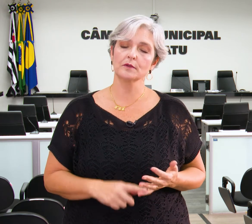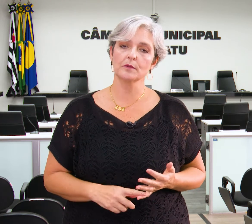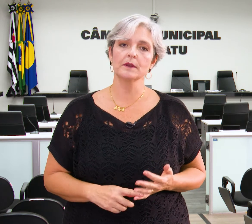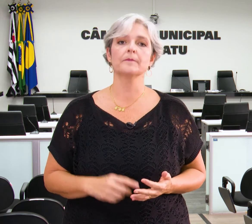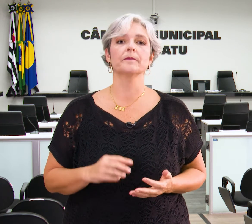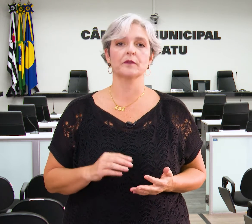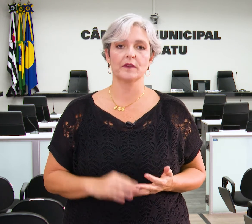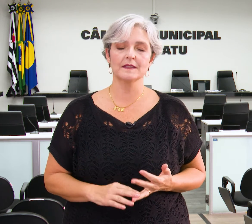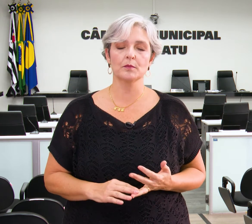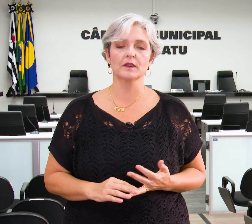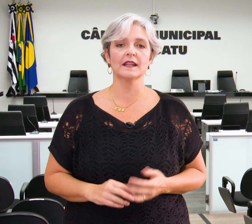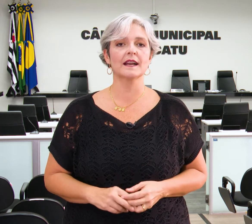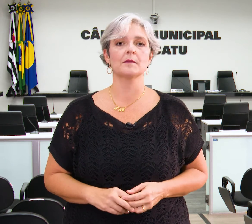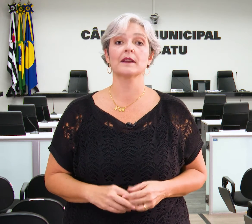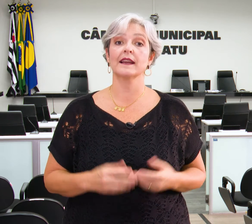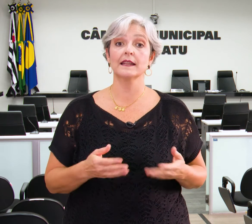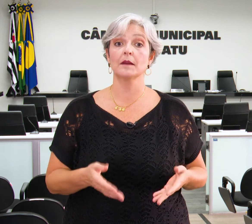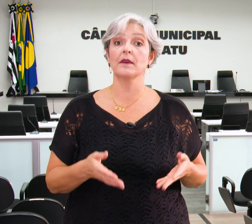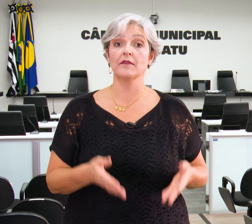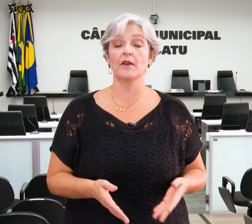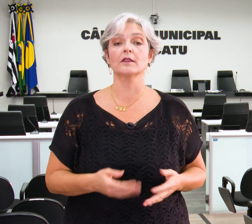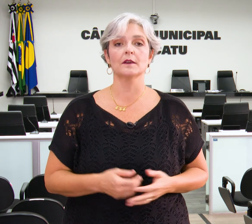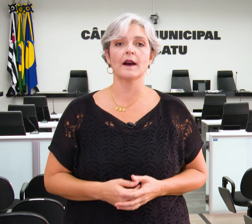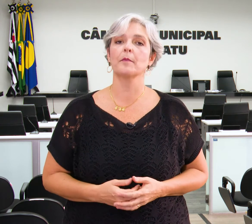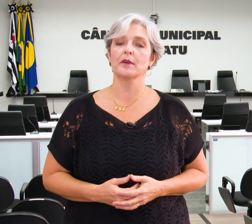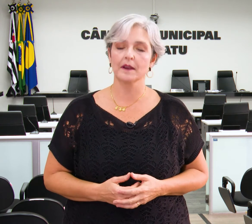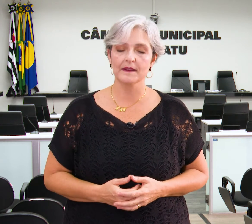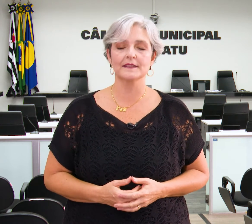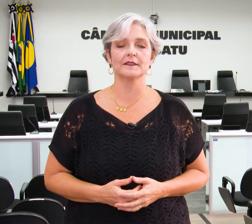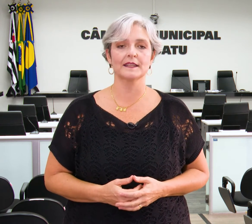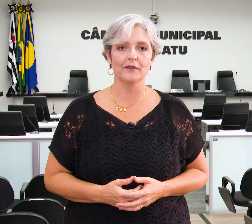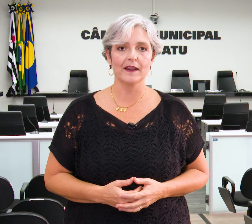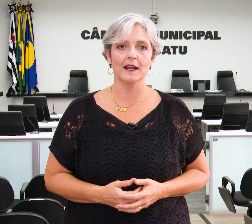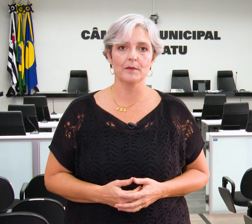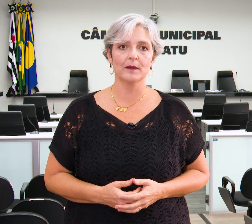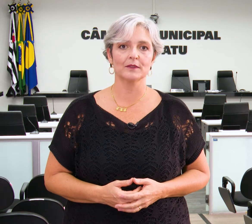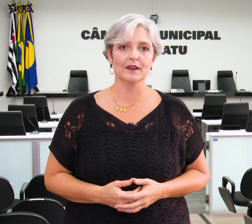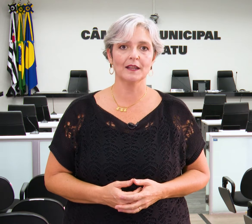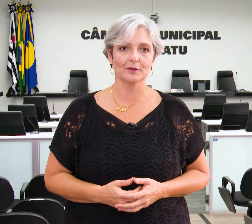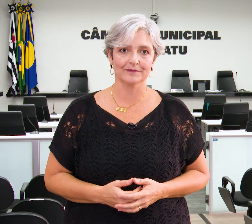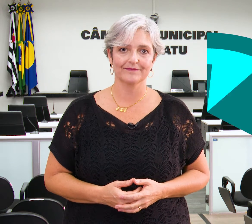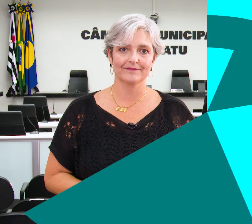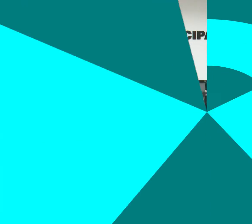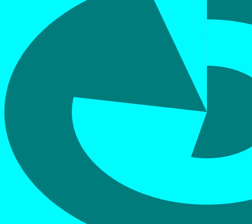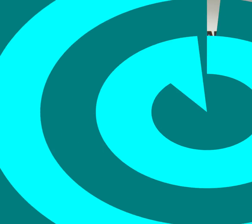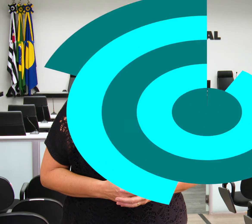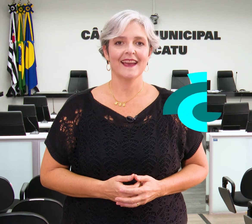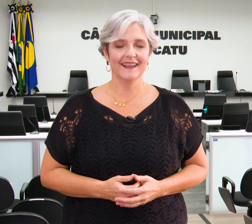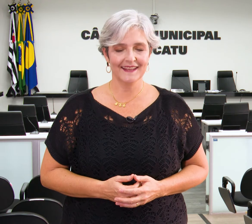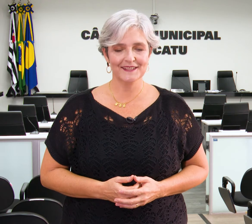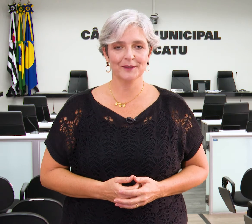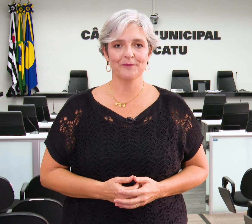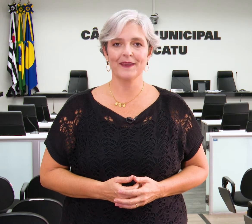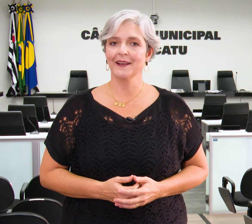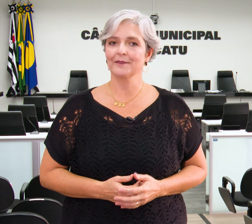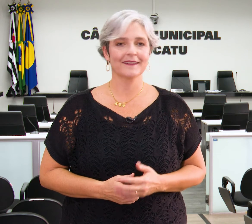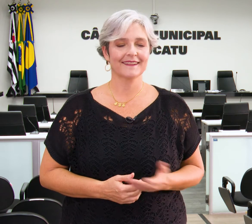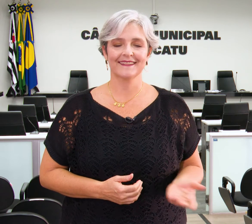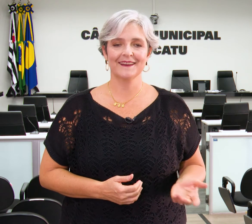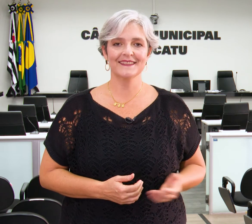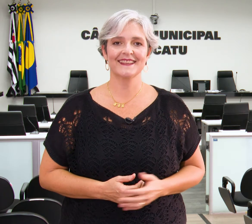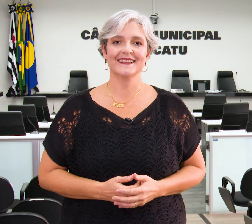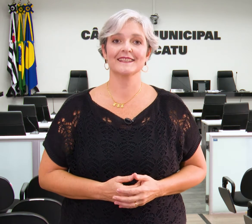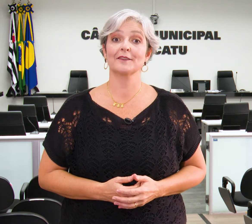no YouTube, no Facebook da Câmara e também voltam à programação da TV Câmara Botucatu. E neste